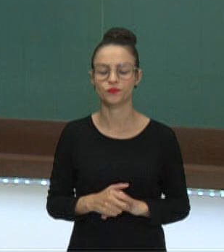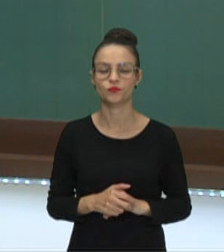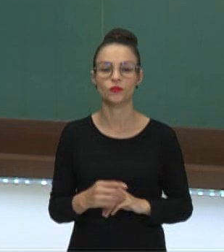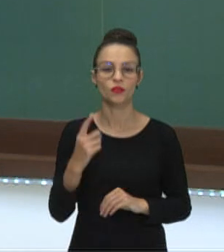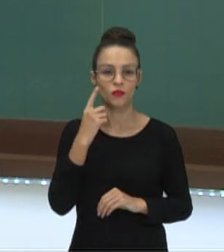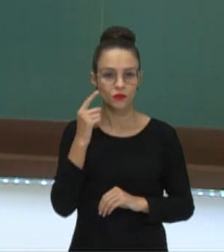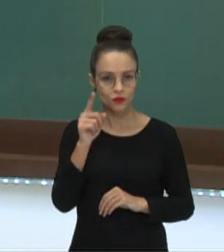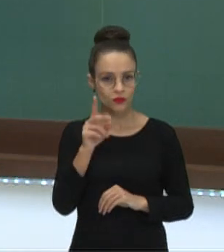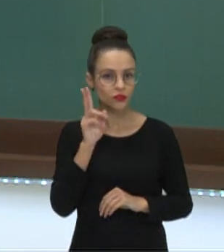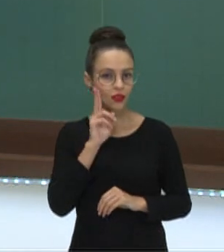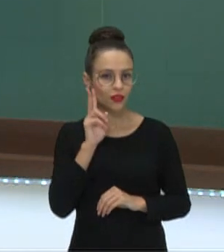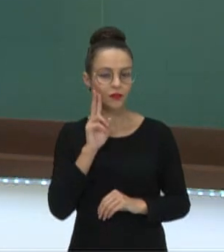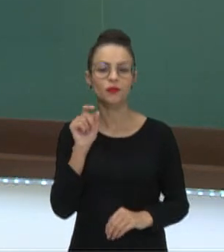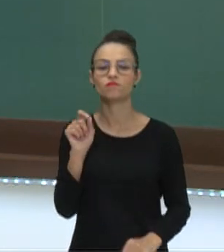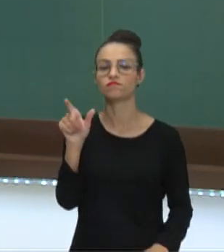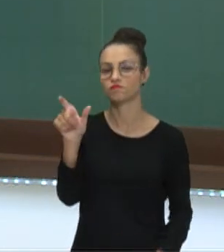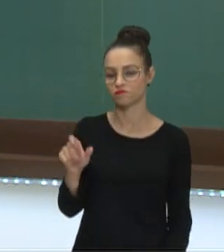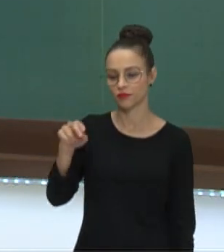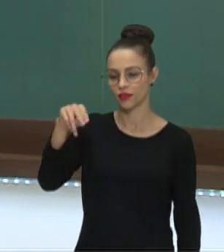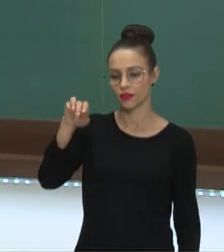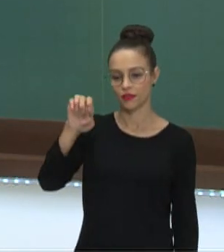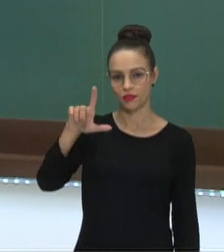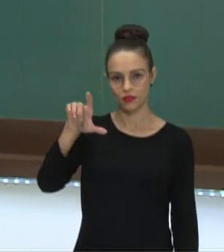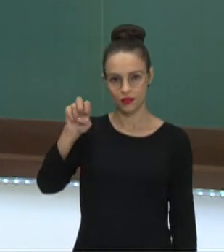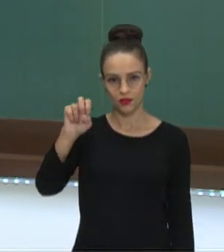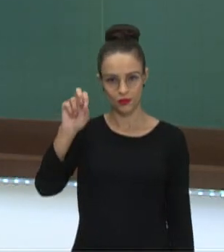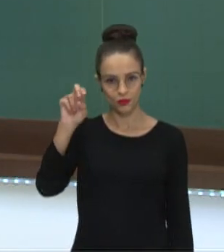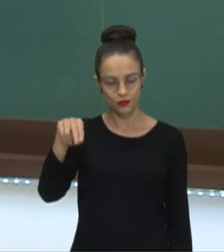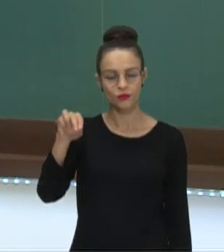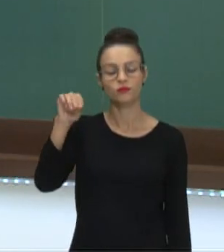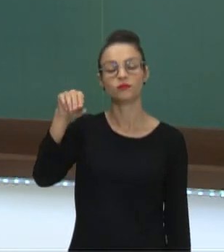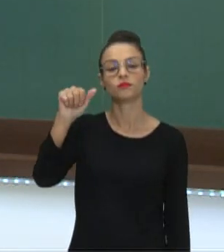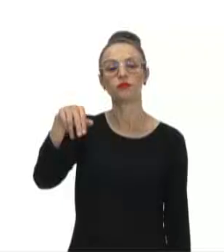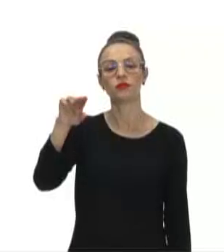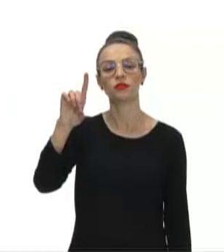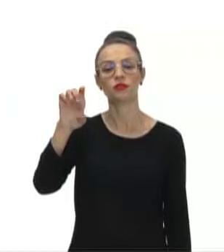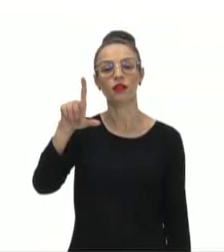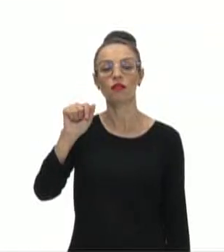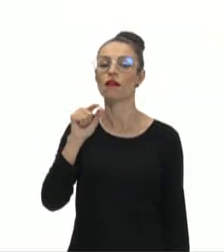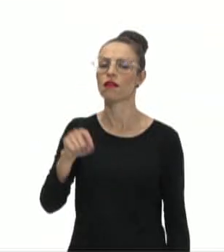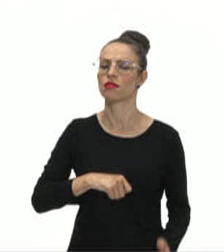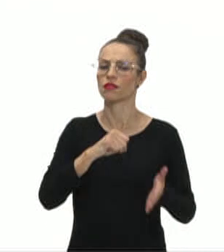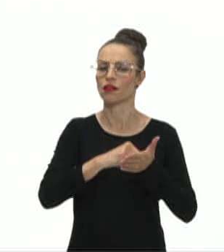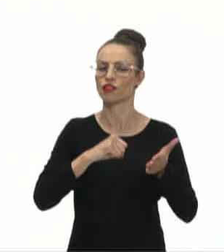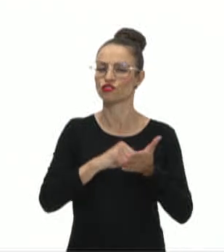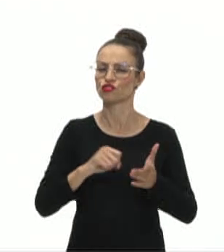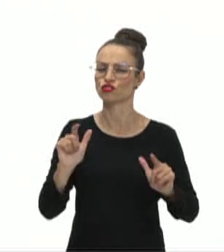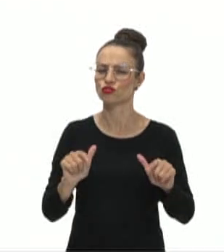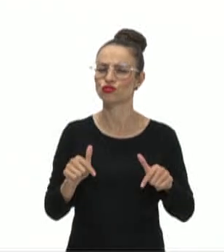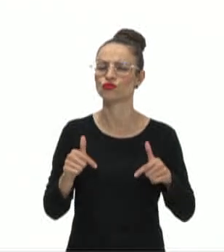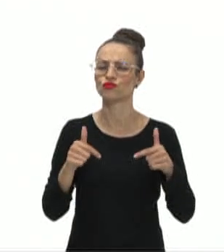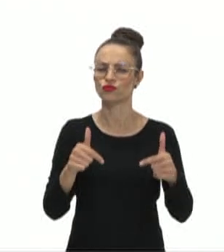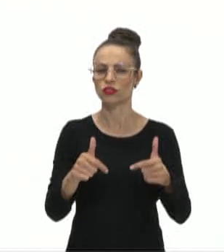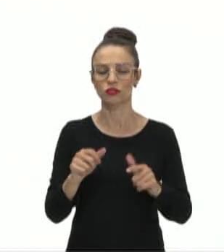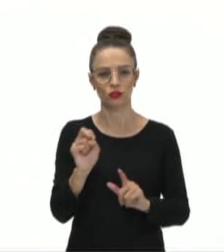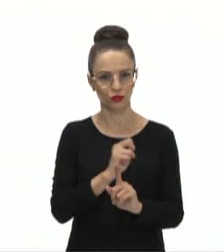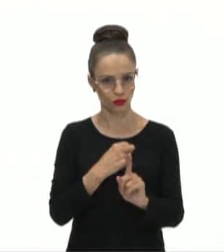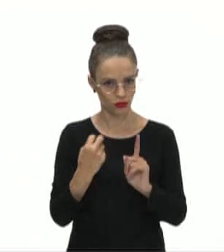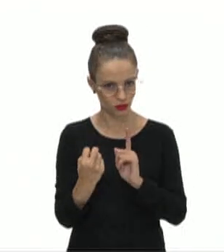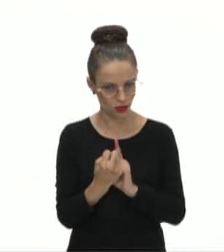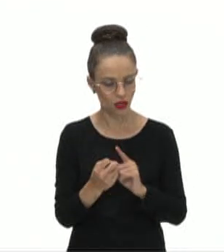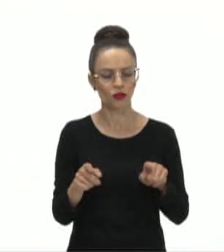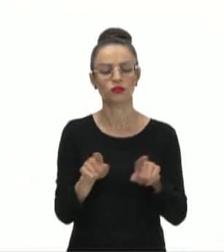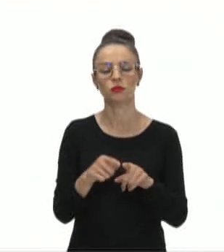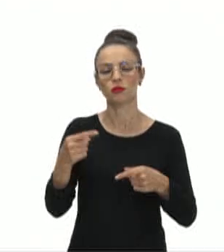ver se você lembrou do Nelson Mandela. Nelson Mandela foi um ativista social e político. Ele ganhou o Prêmio Nobel